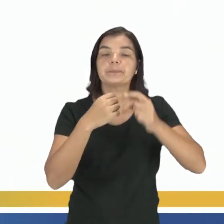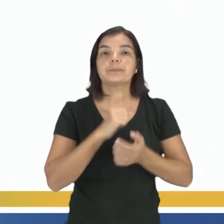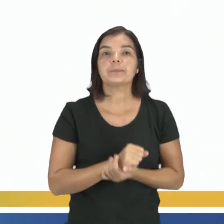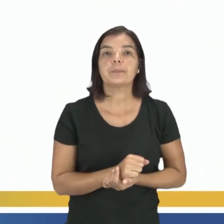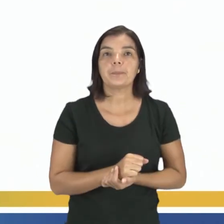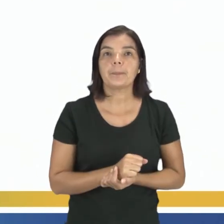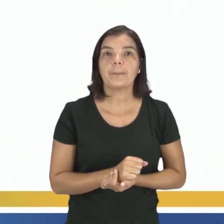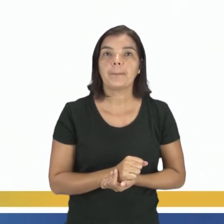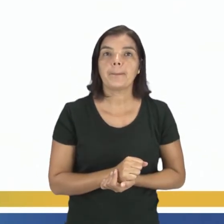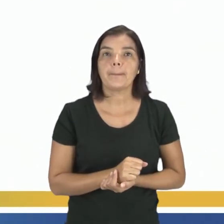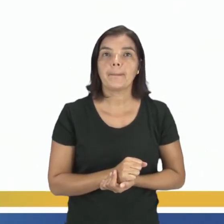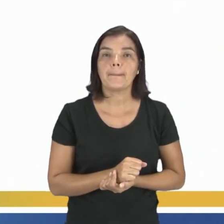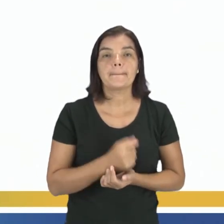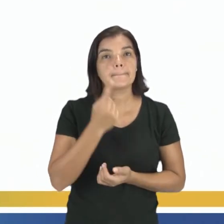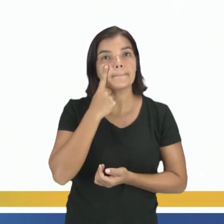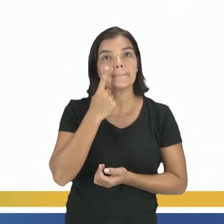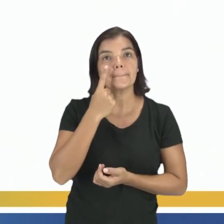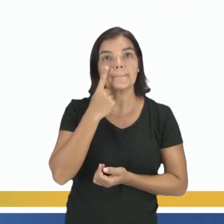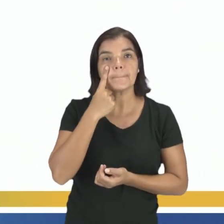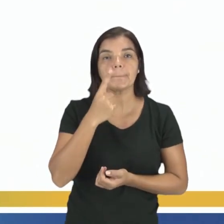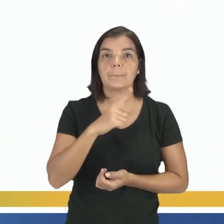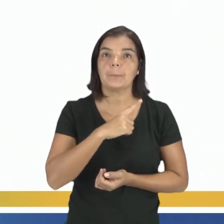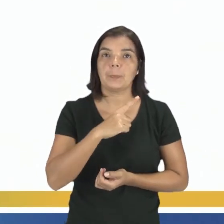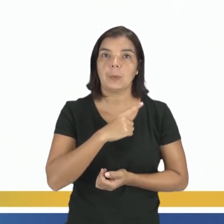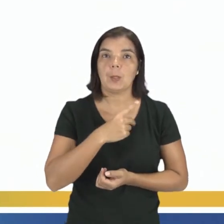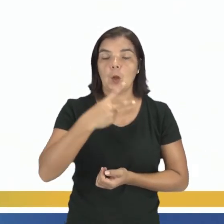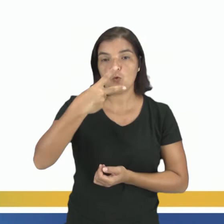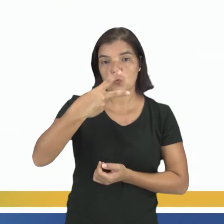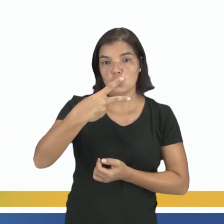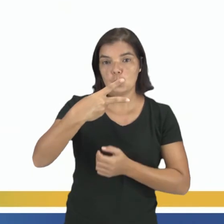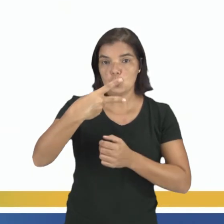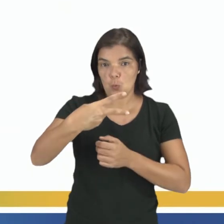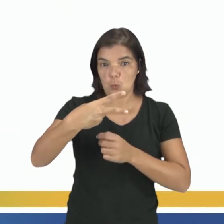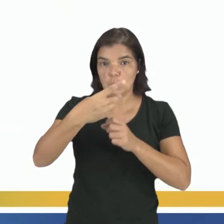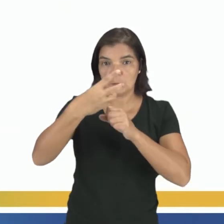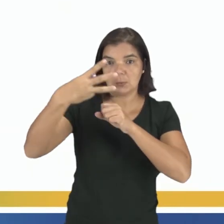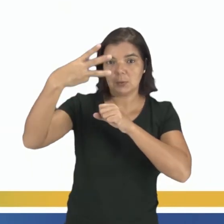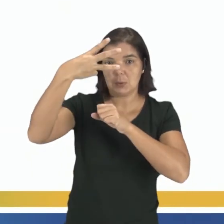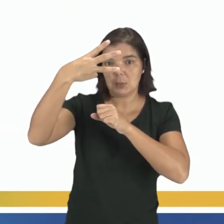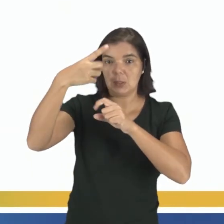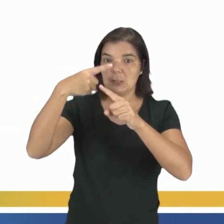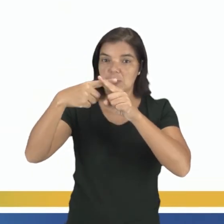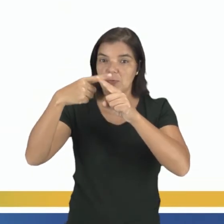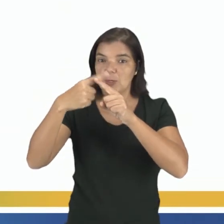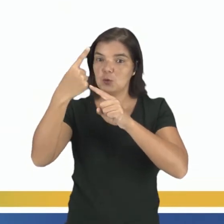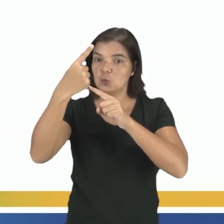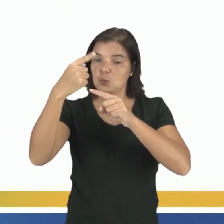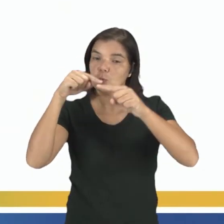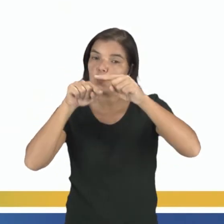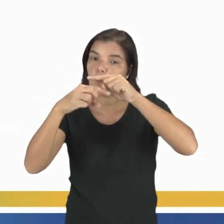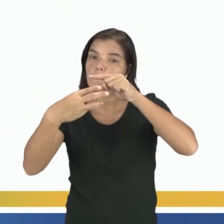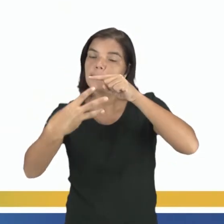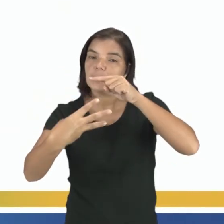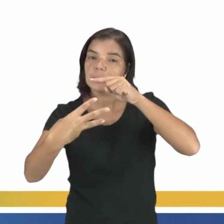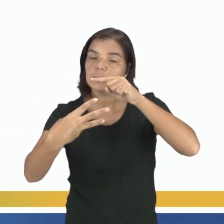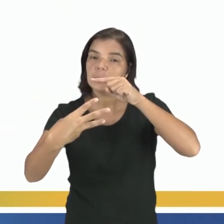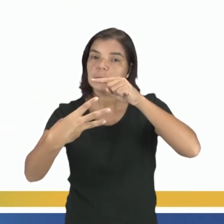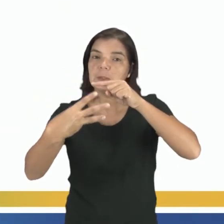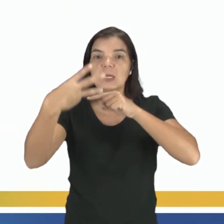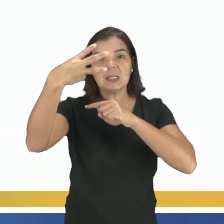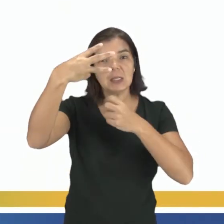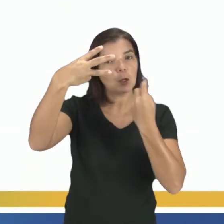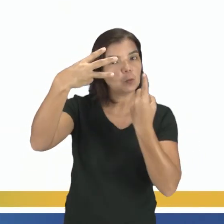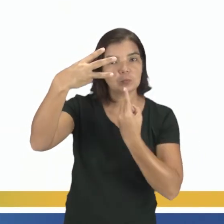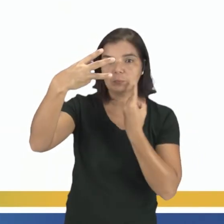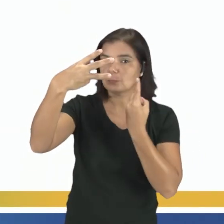hora. Observe ali que eu tenho 2 elevado a 3 vezes 1/3. Esse 3 aí, pessoal, ele não está